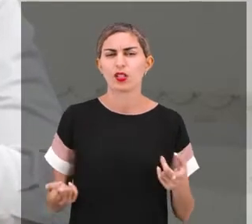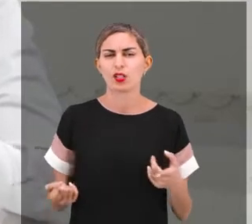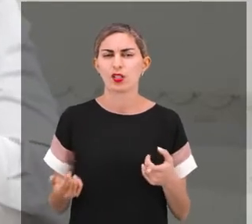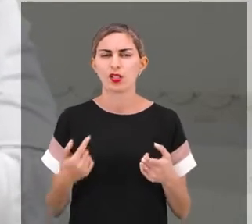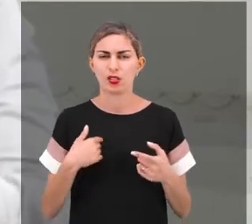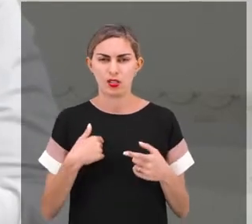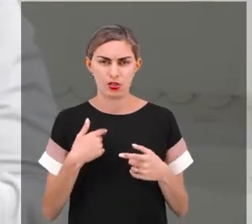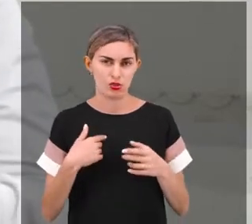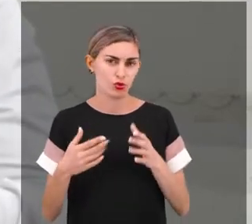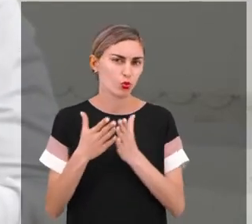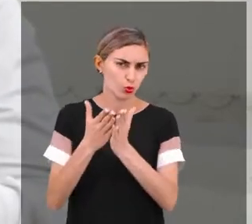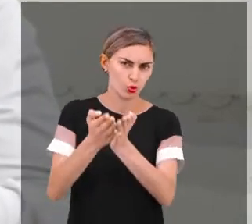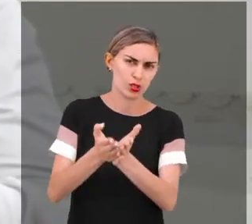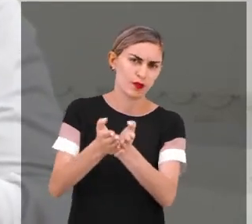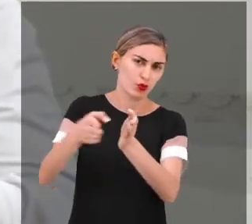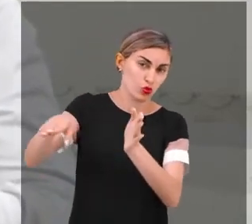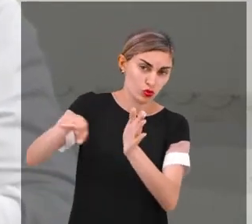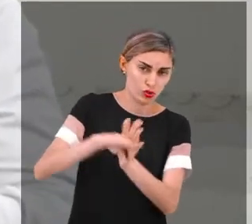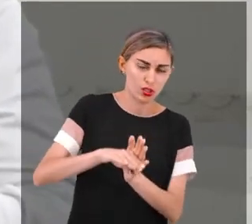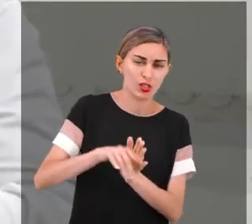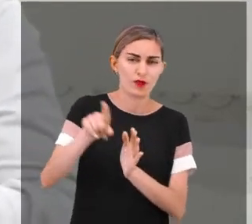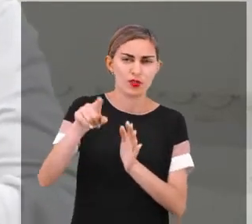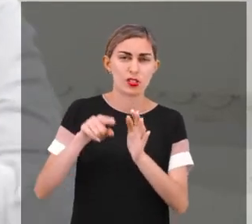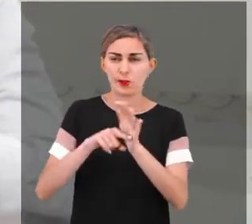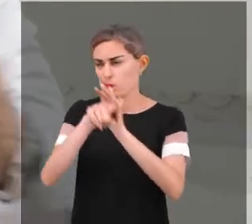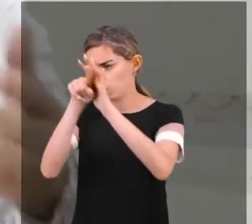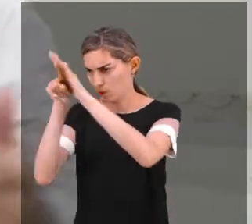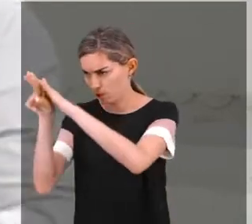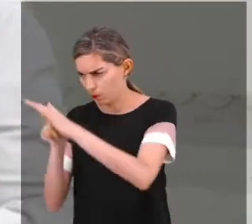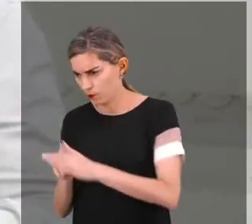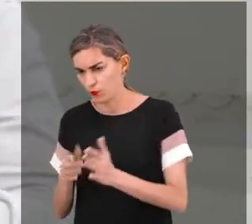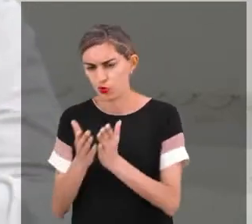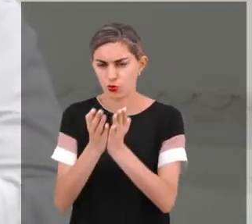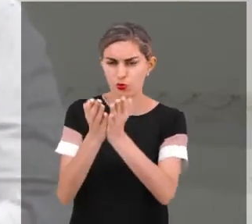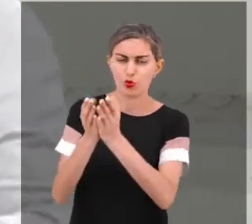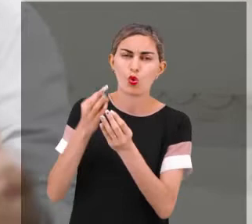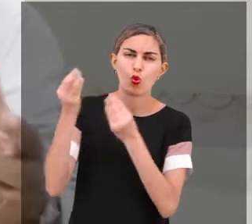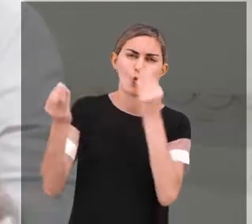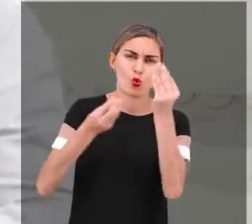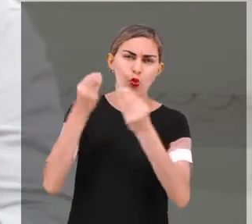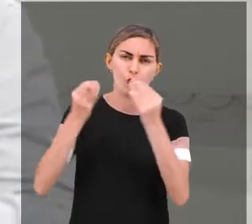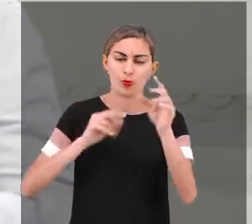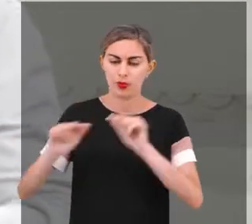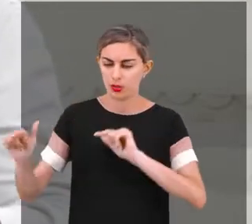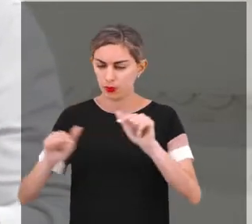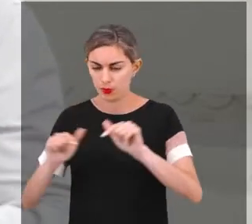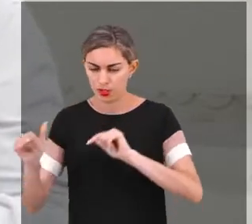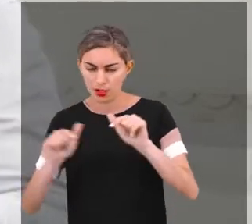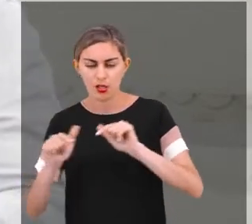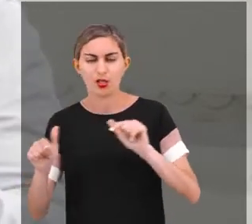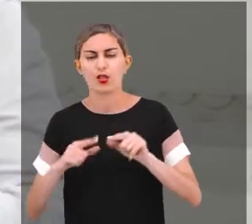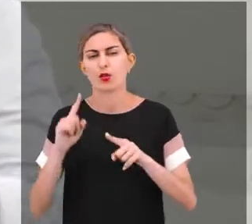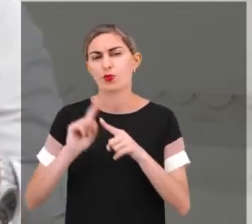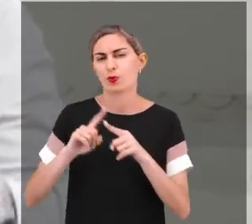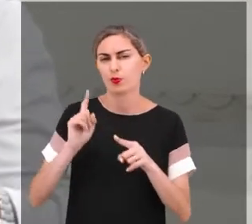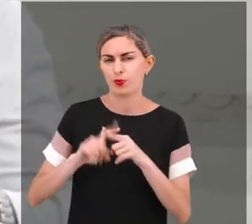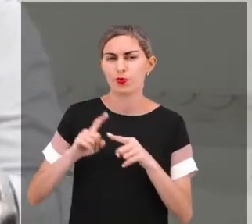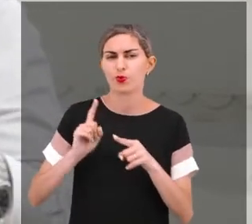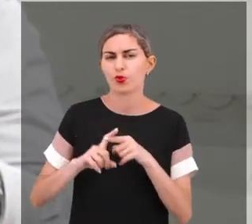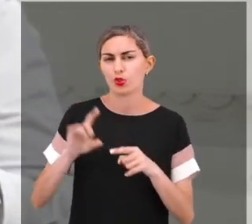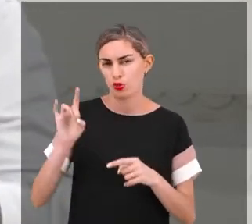no momento que o navio chegava, você ia fazer uma inspeção no navio para ver as condições de trabalho, né? Porque